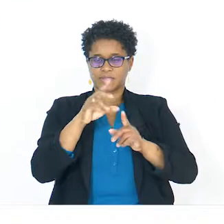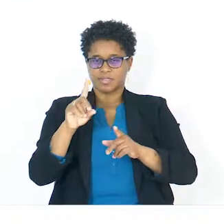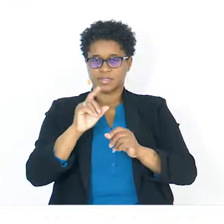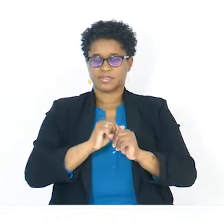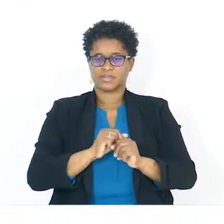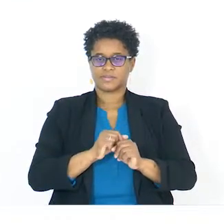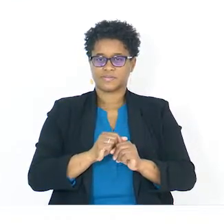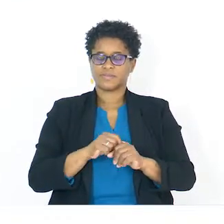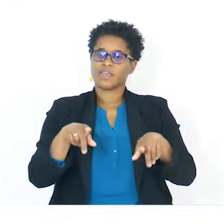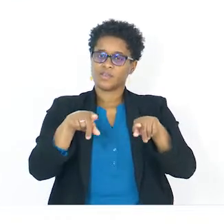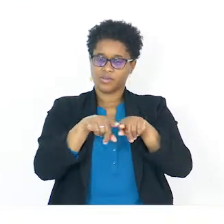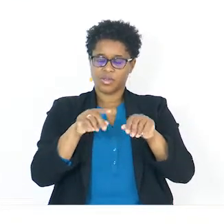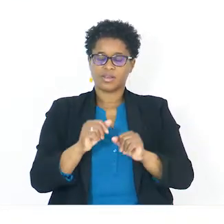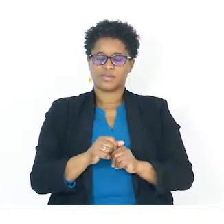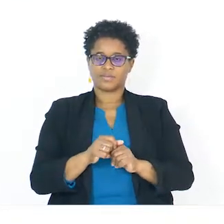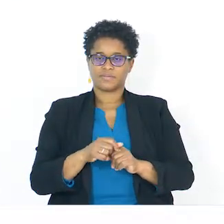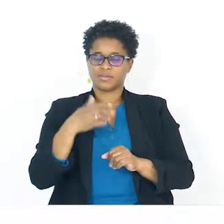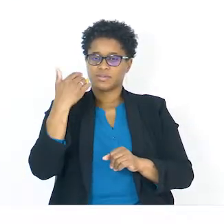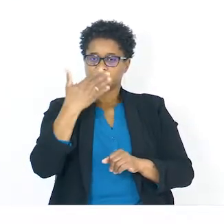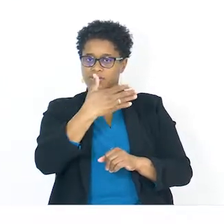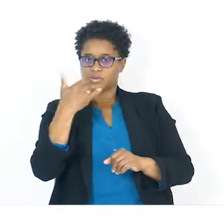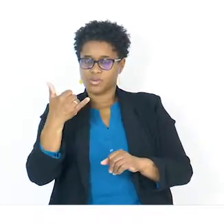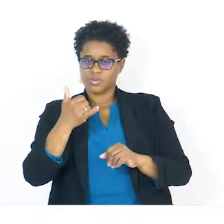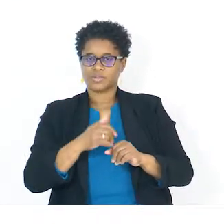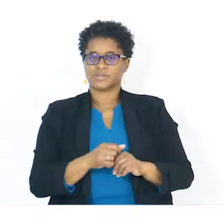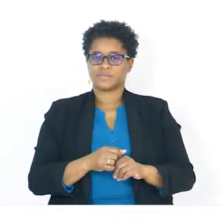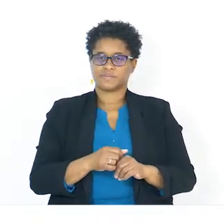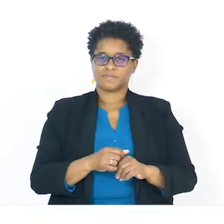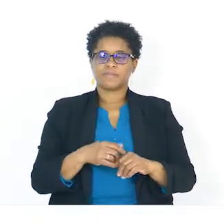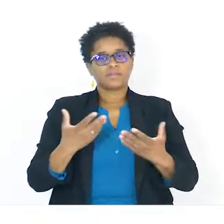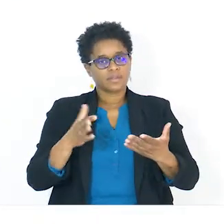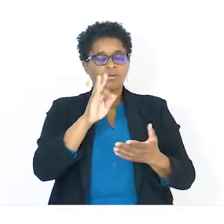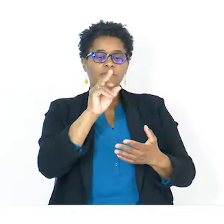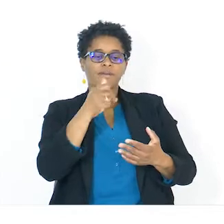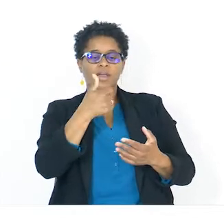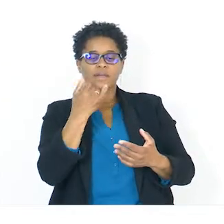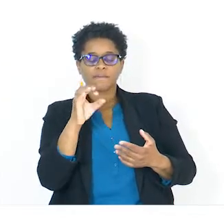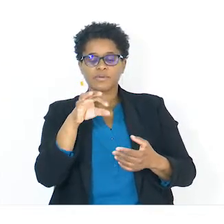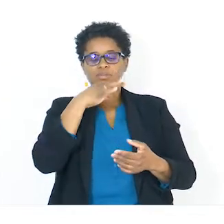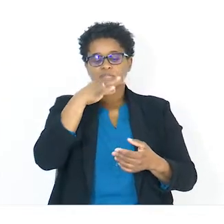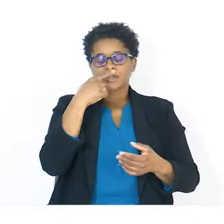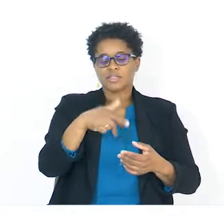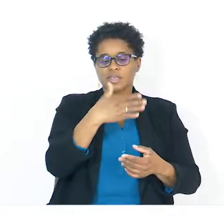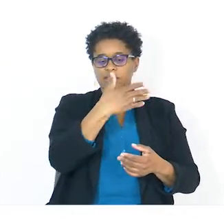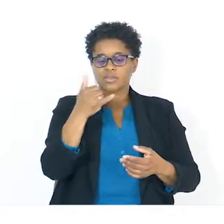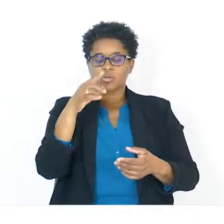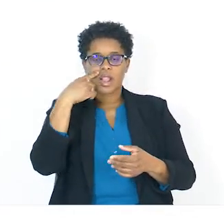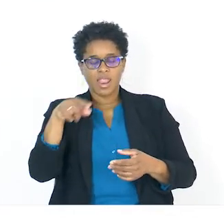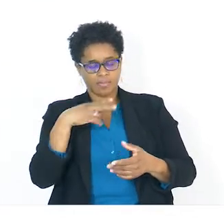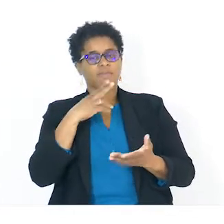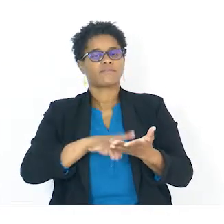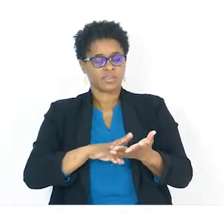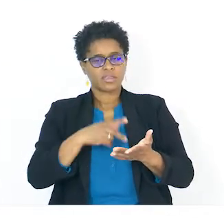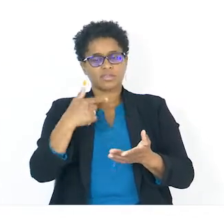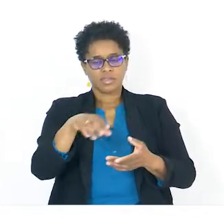6 mais 6 é igual a 12. O Fábio disse que tem 12 lápis. É